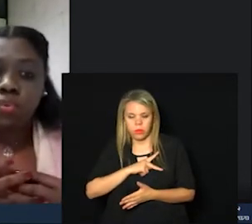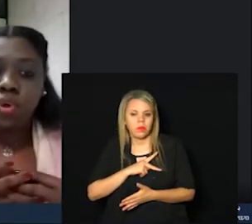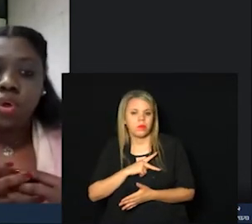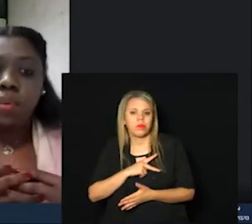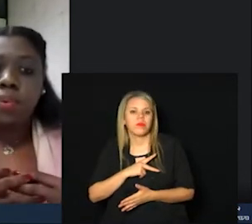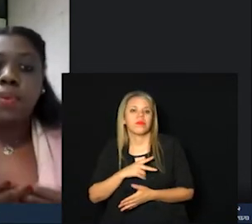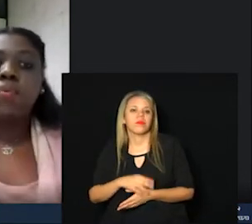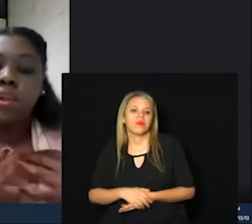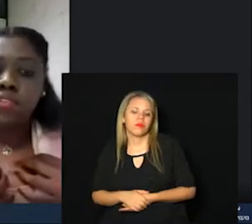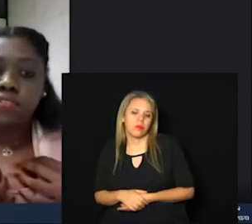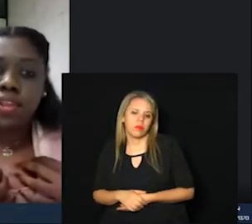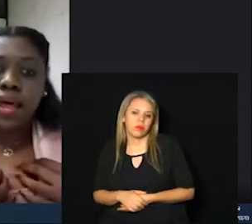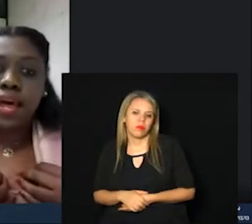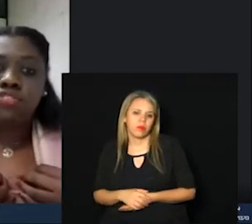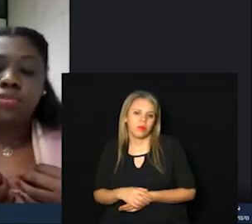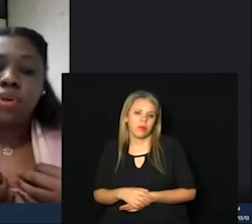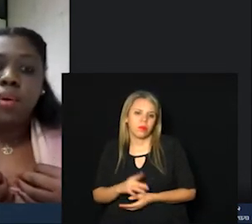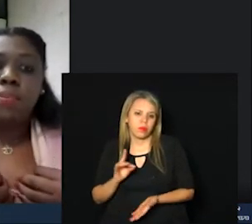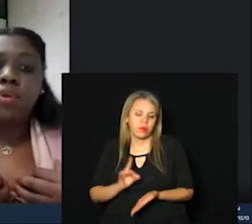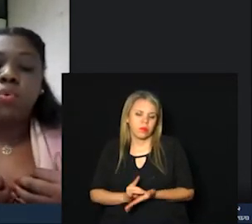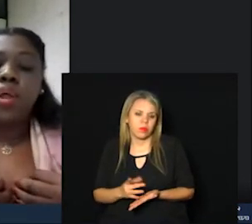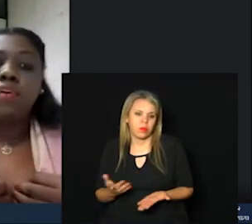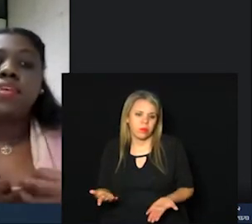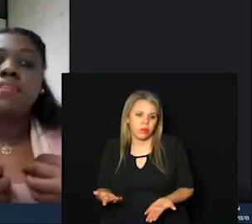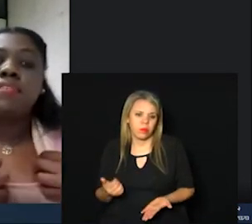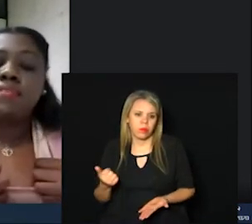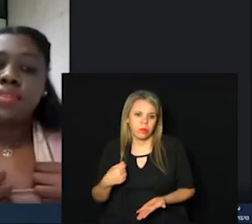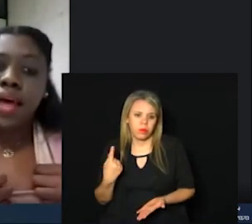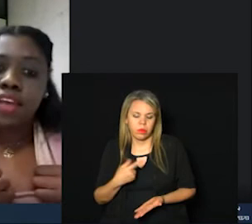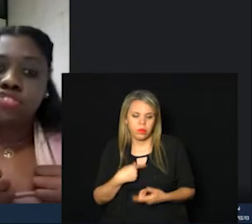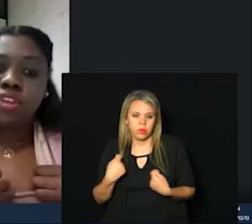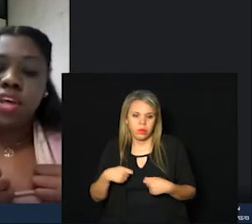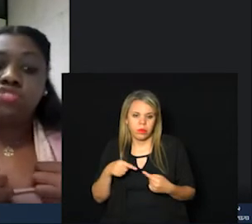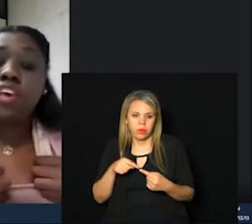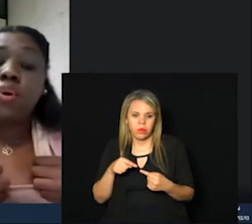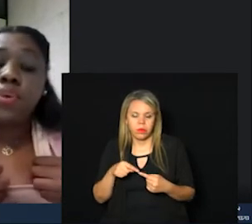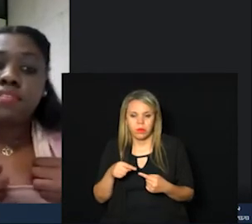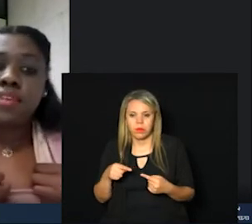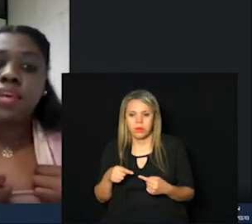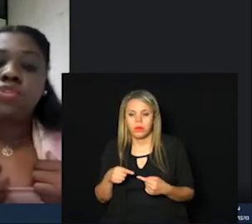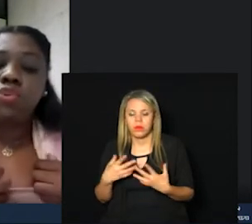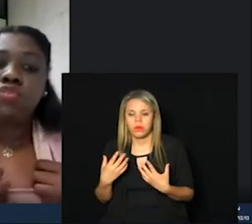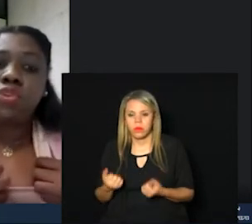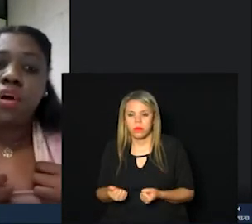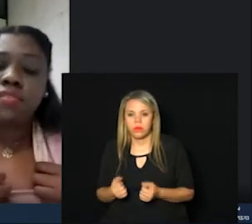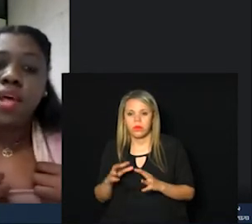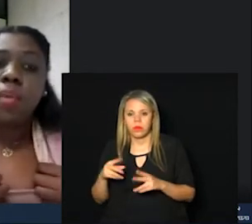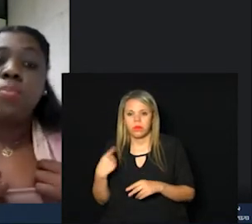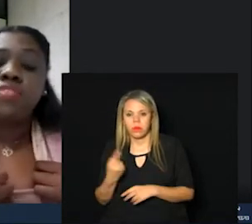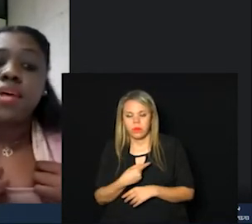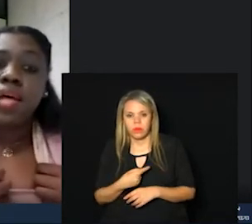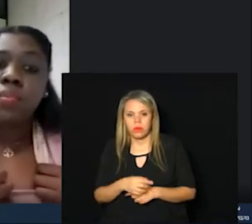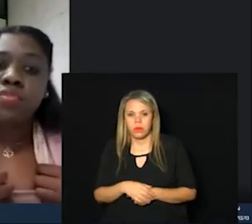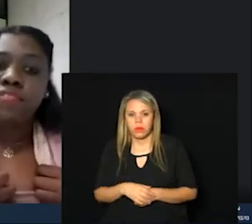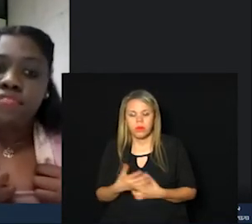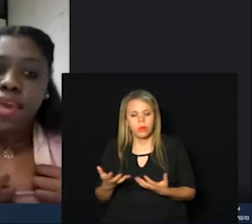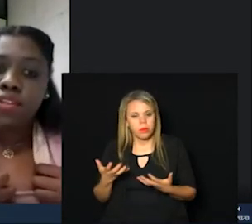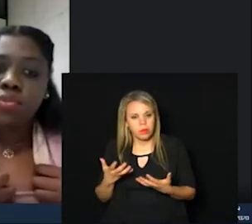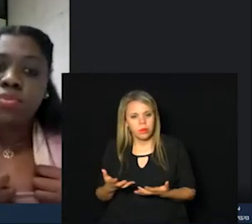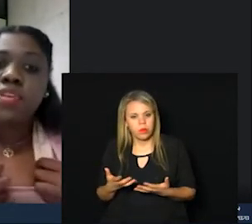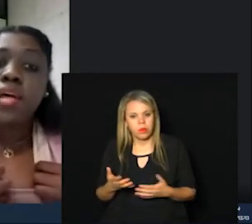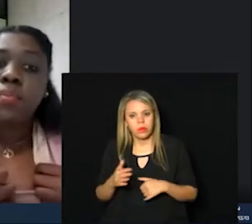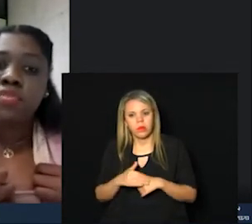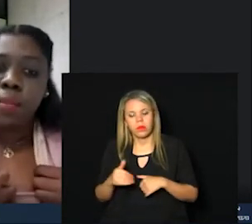conosco, primeiro com a nossa verdade, primeiro com a nossa necessidade de reconhecer que todos nós buscamos